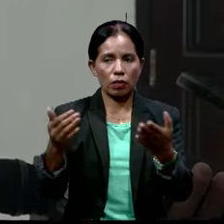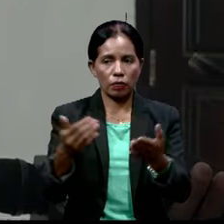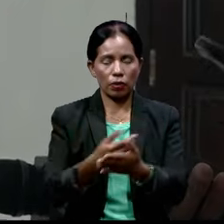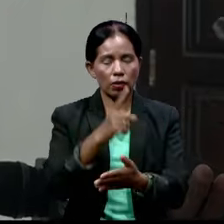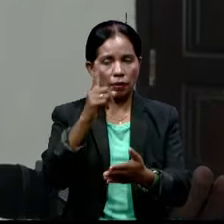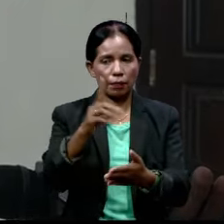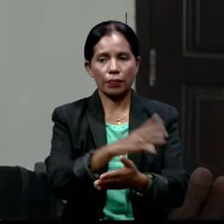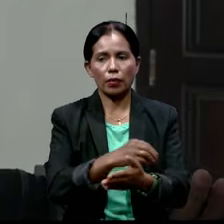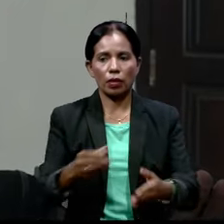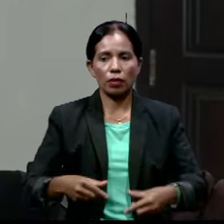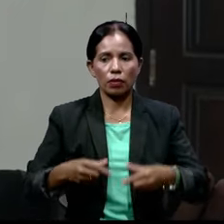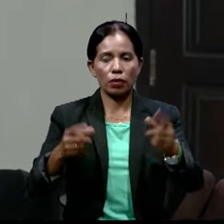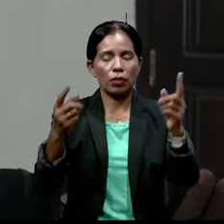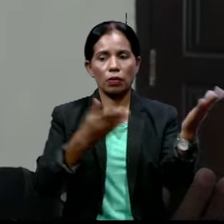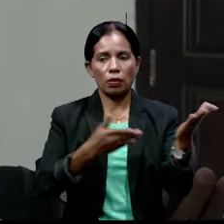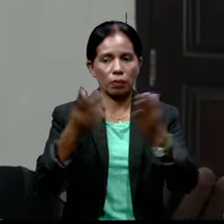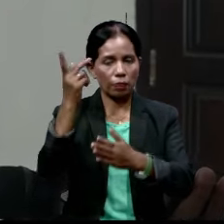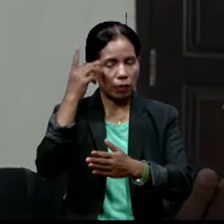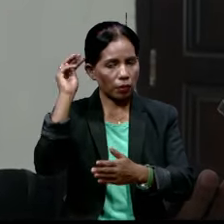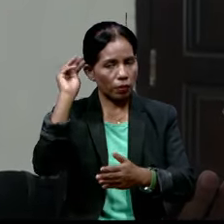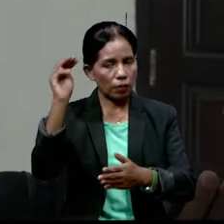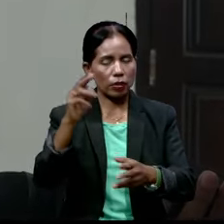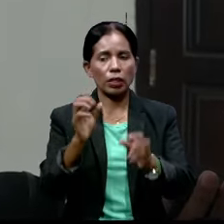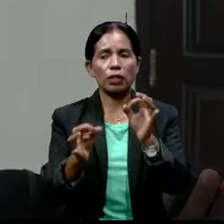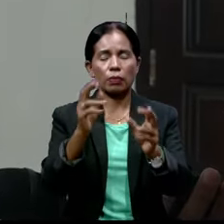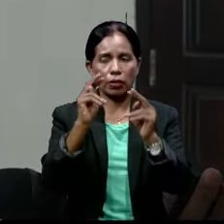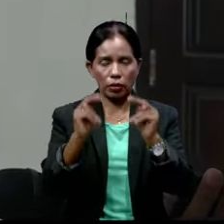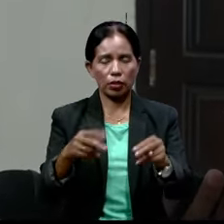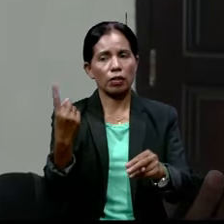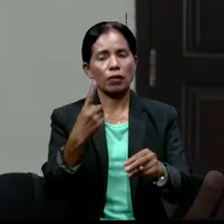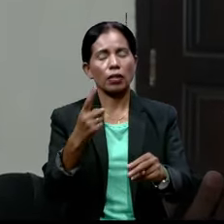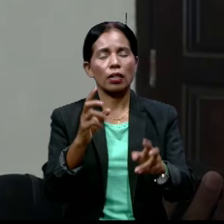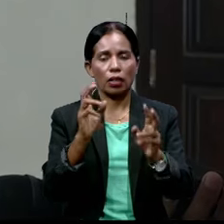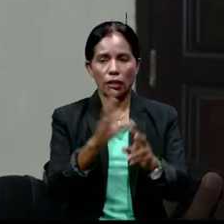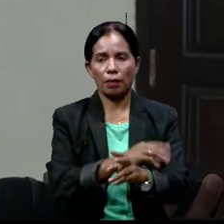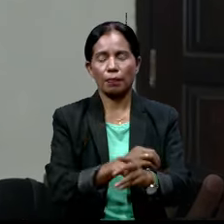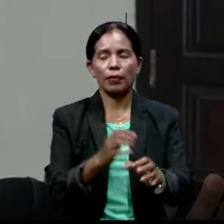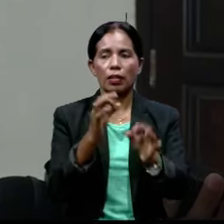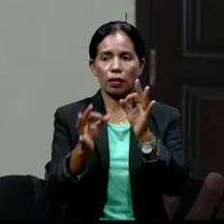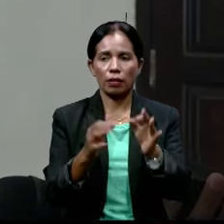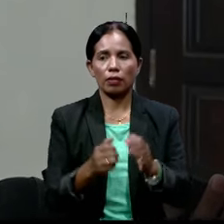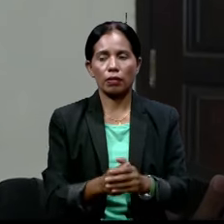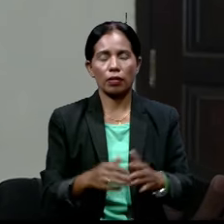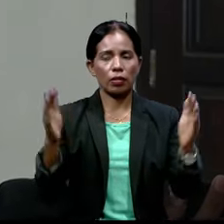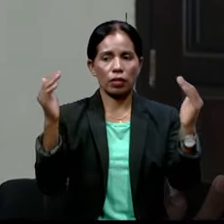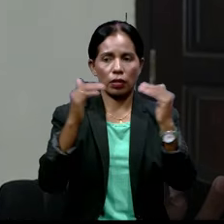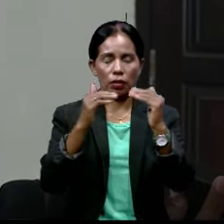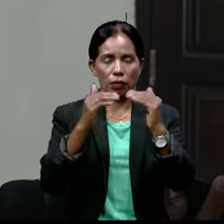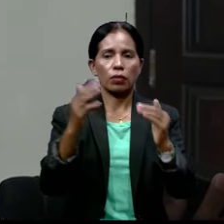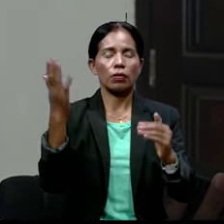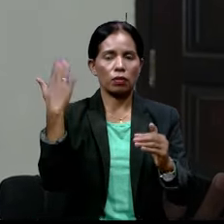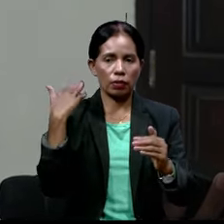nova carta para depois saúde para primeiro-ministro, se precisa na fática lá. Mas como e a reunião